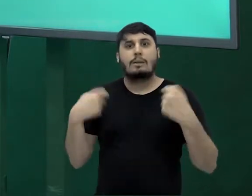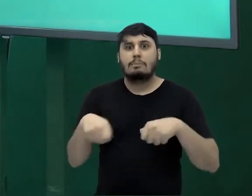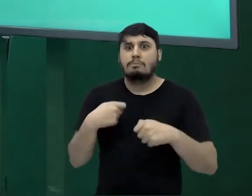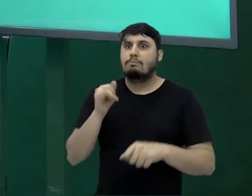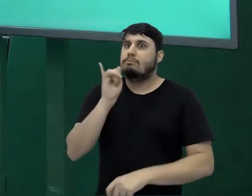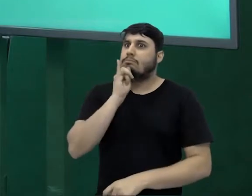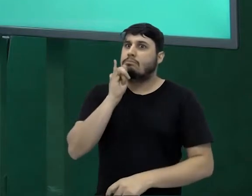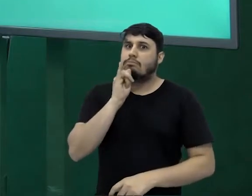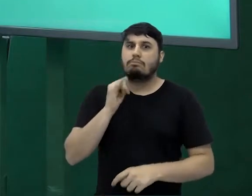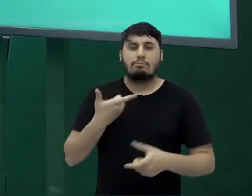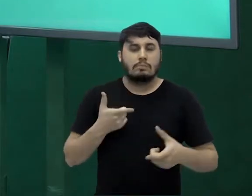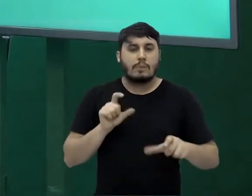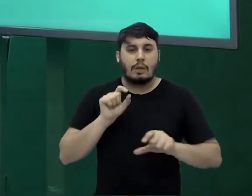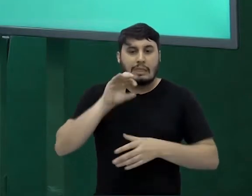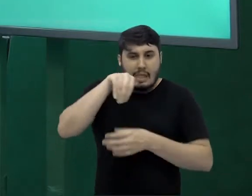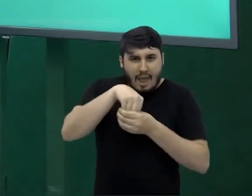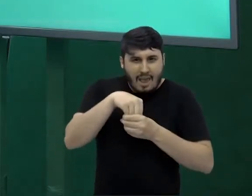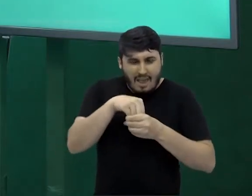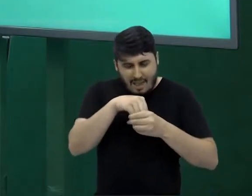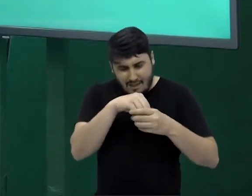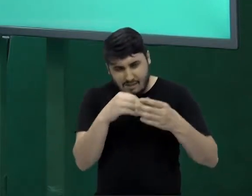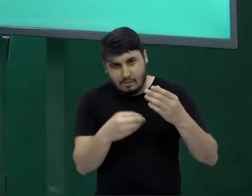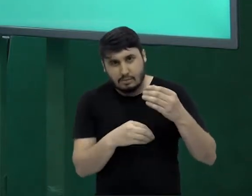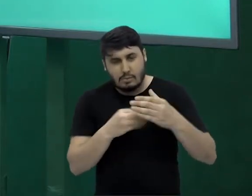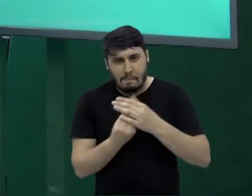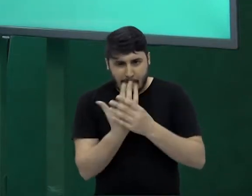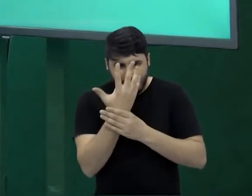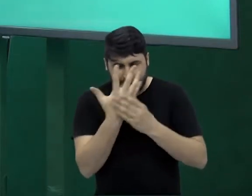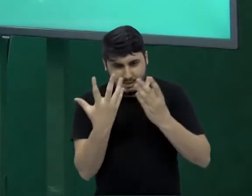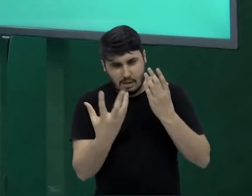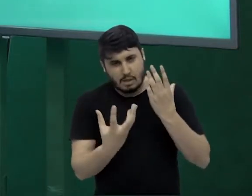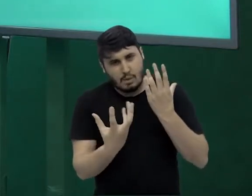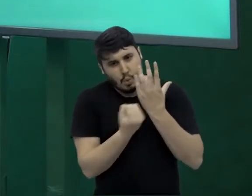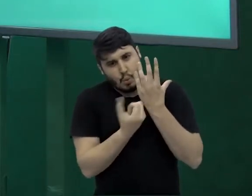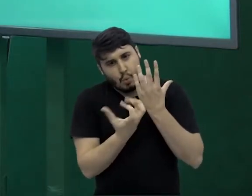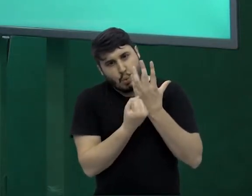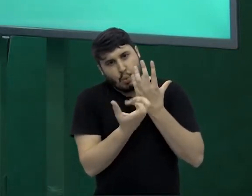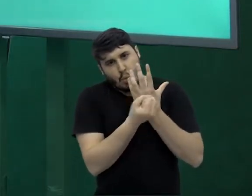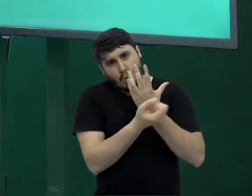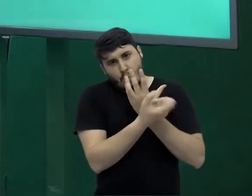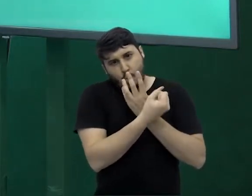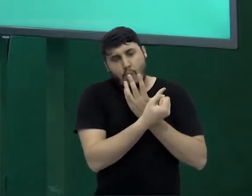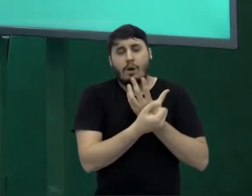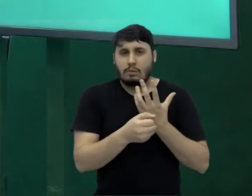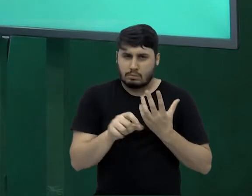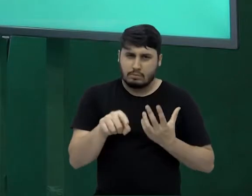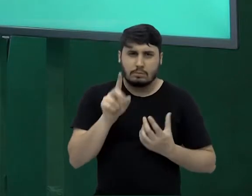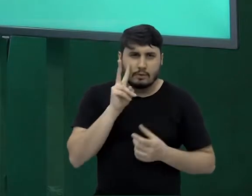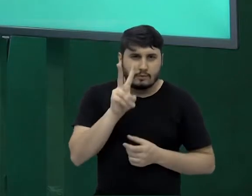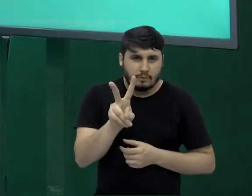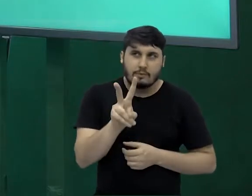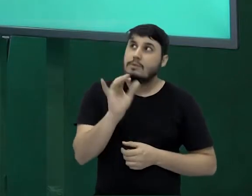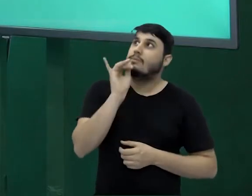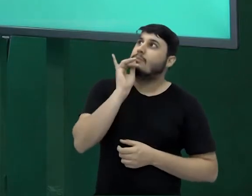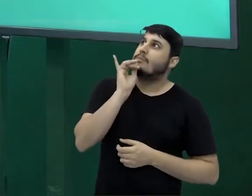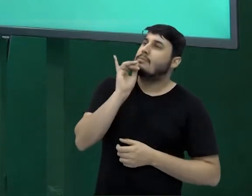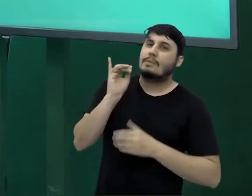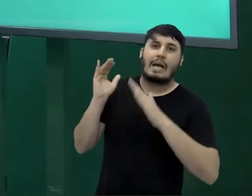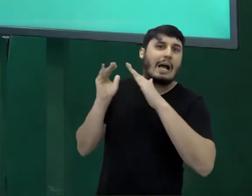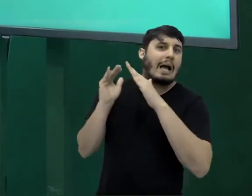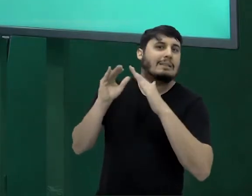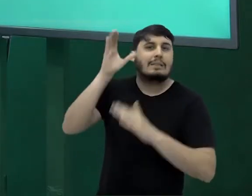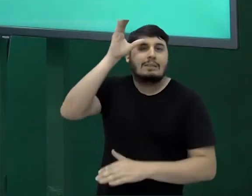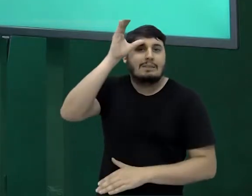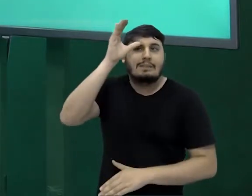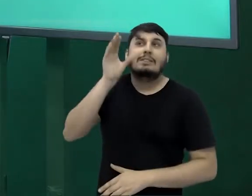de esporos que ficam embaixo ali da samambaia, você já deve ter visto isso, sabe? Vai lá na casa da tia Luzia, vê lá a